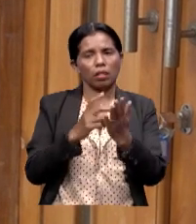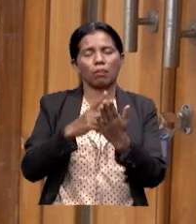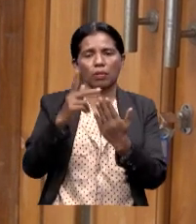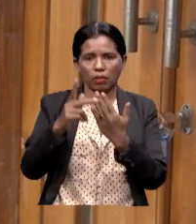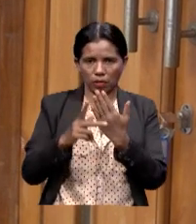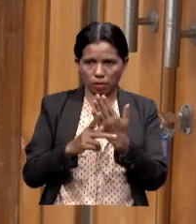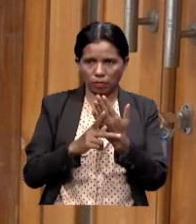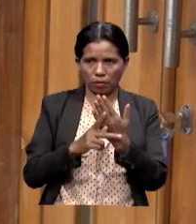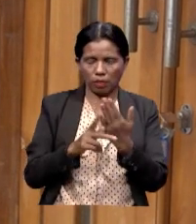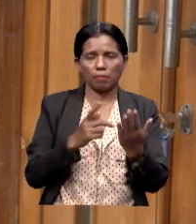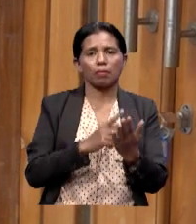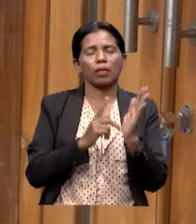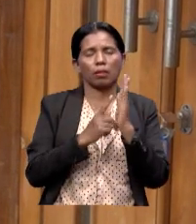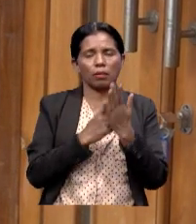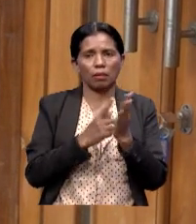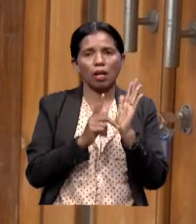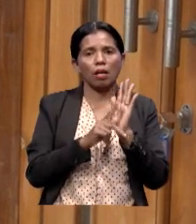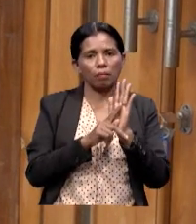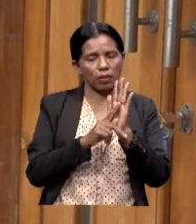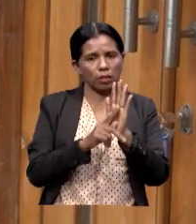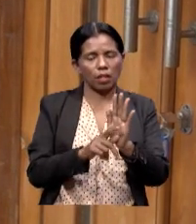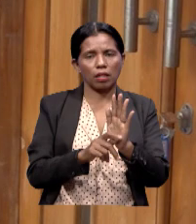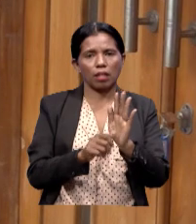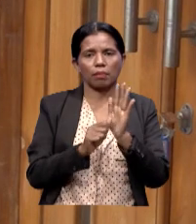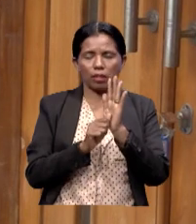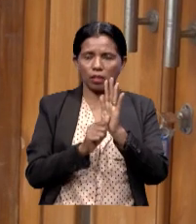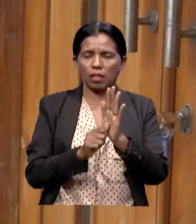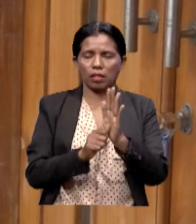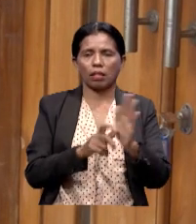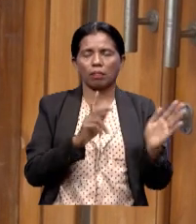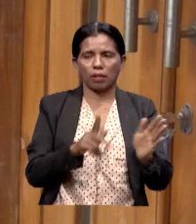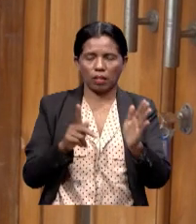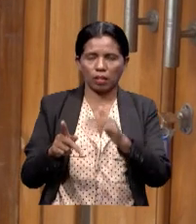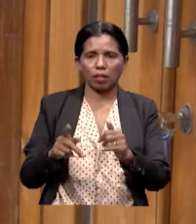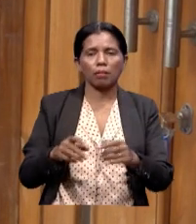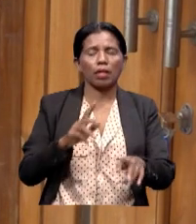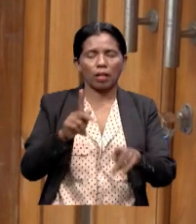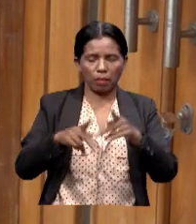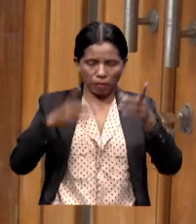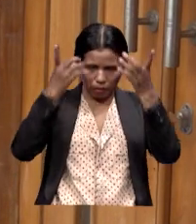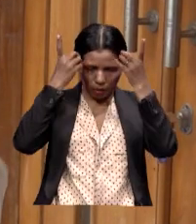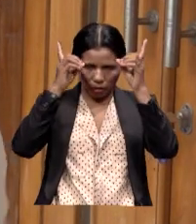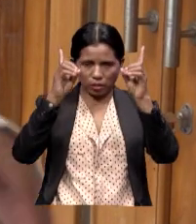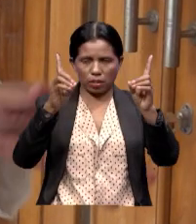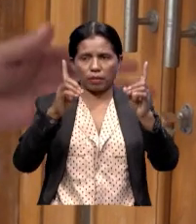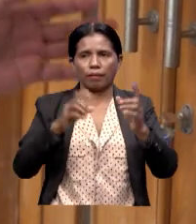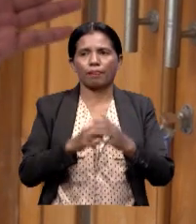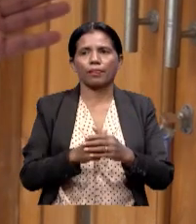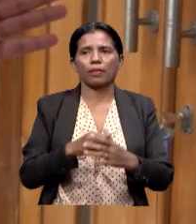ninia plano. E depois o povo uma coisa determina se uma coisa representa a nossa cidade. Tamba, a nossa cidade. E